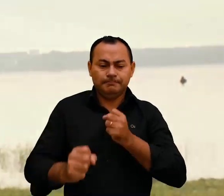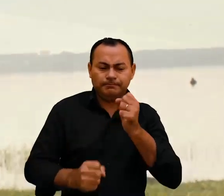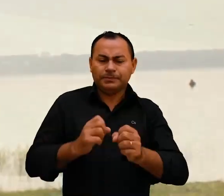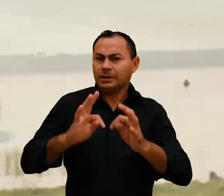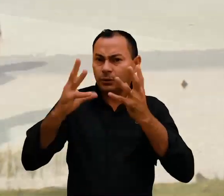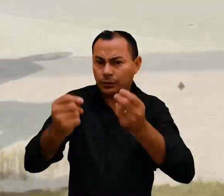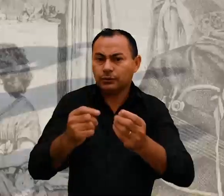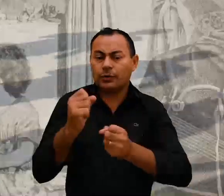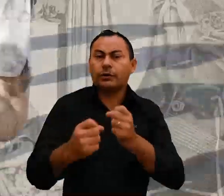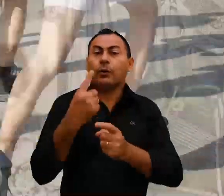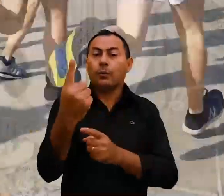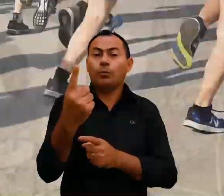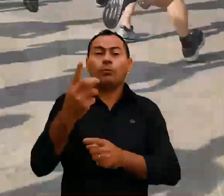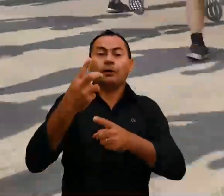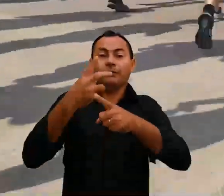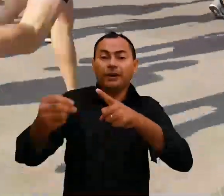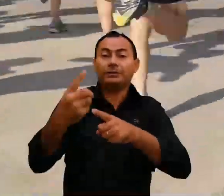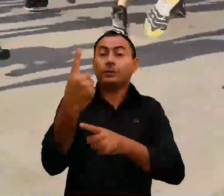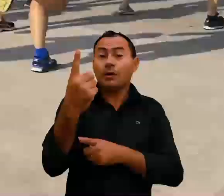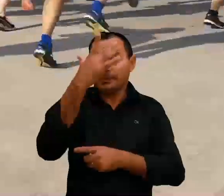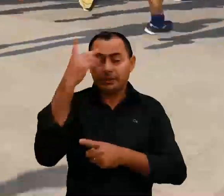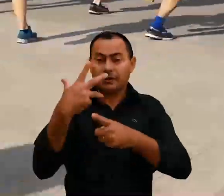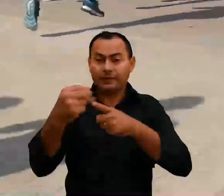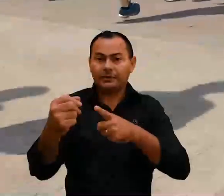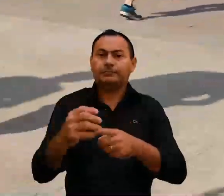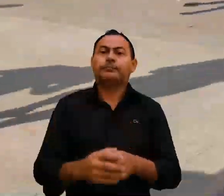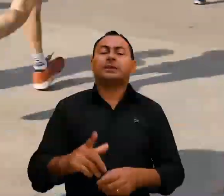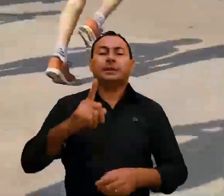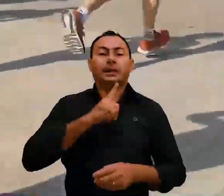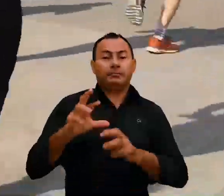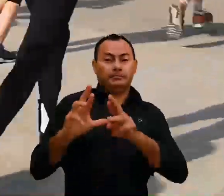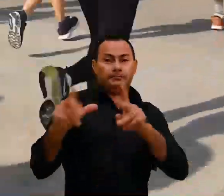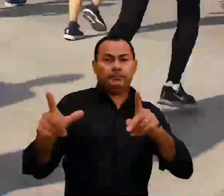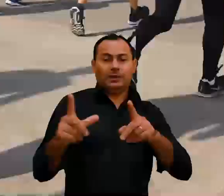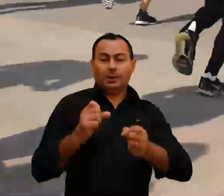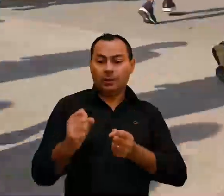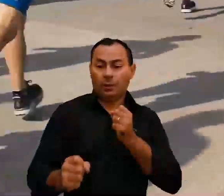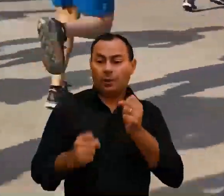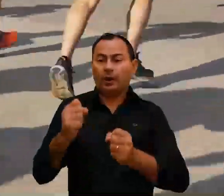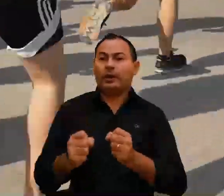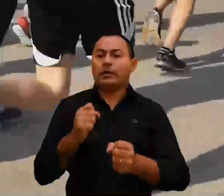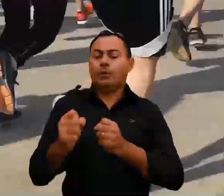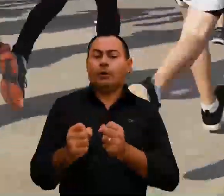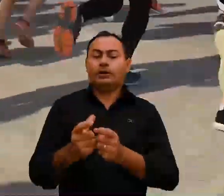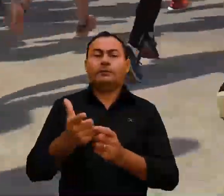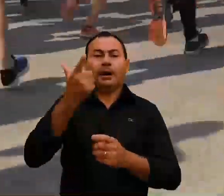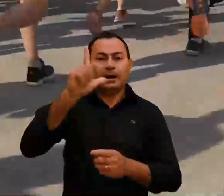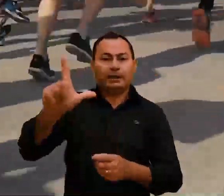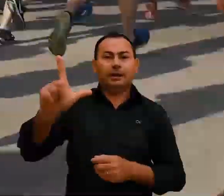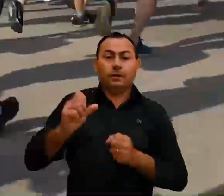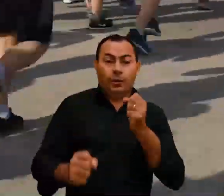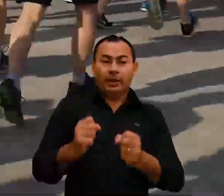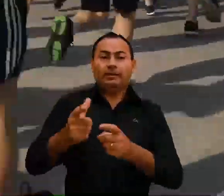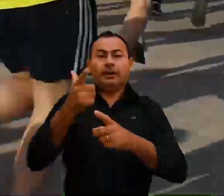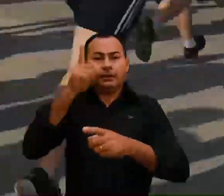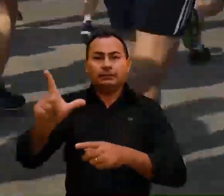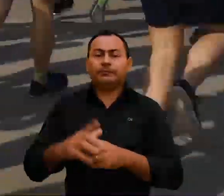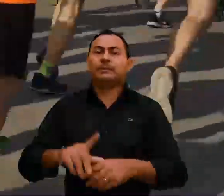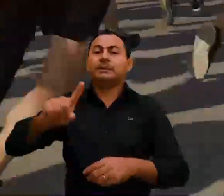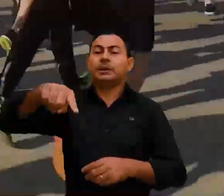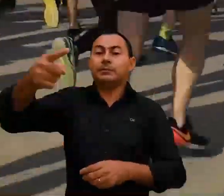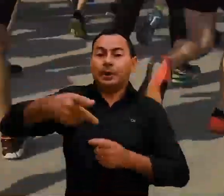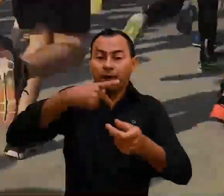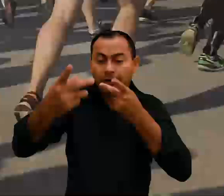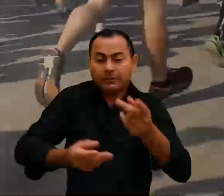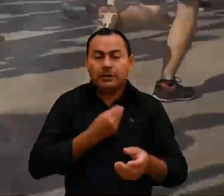vencer uma corrida todos correm mas apenas um vem não existe uma diferença entre correr e correr para ganhar